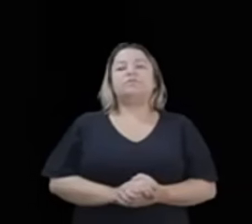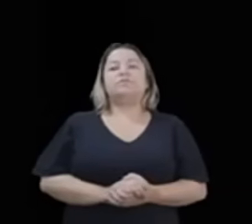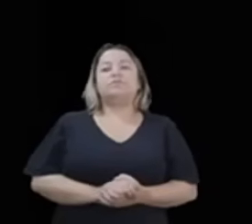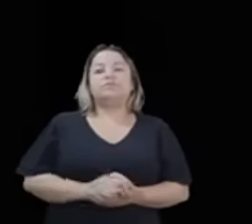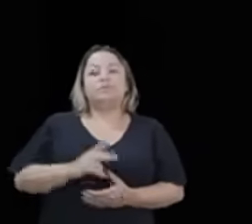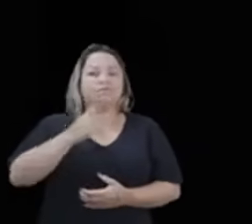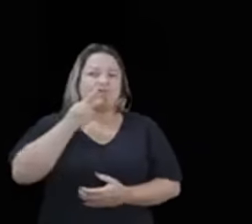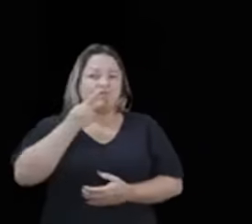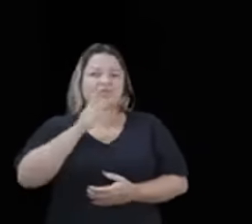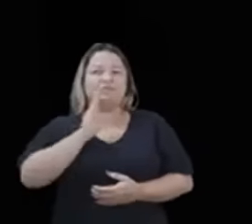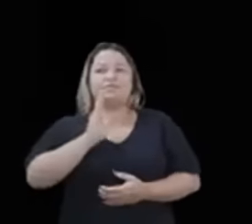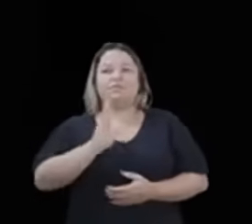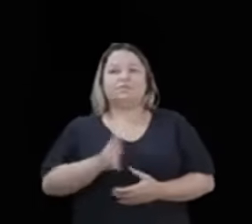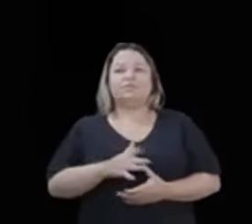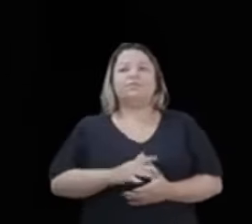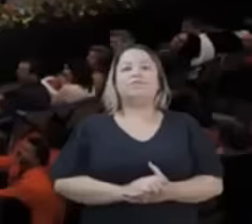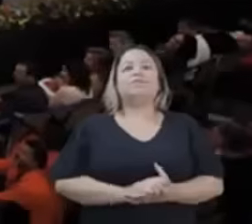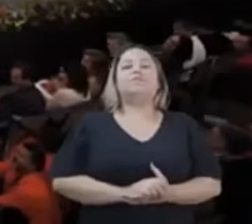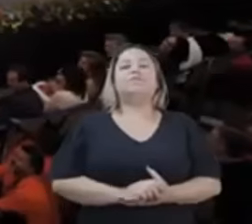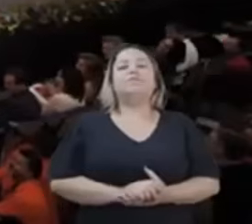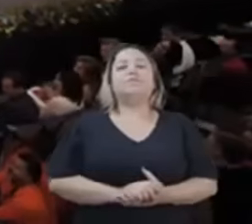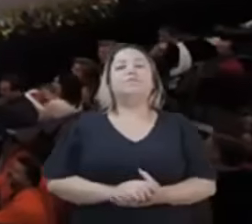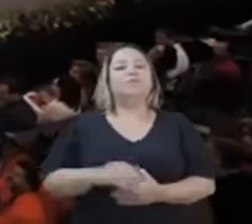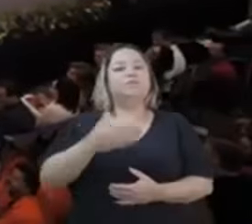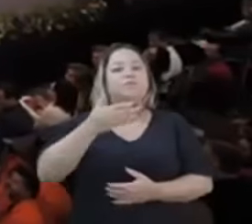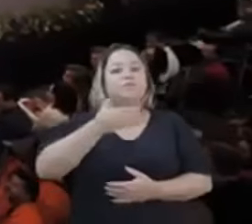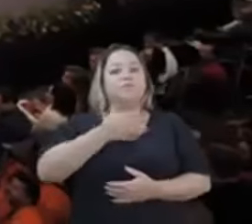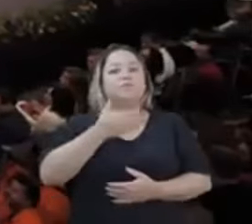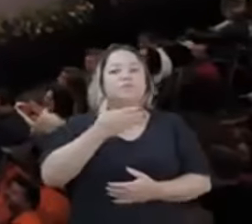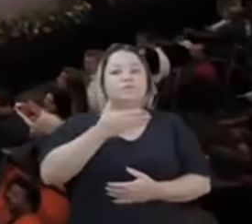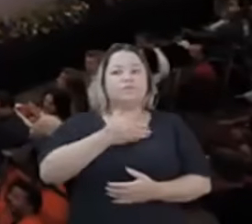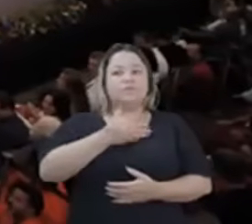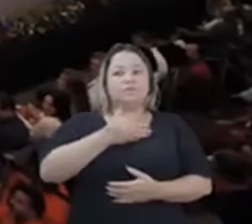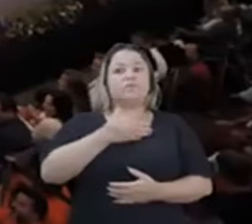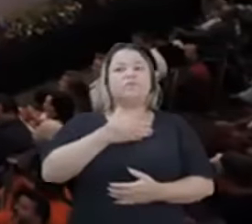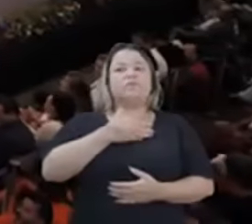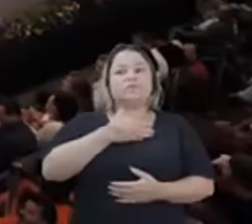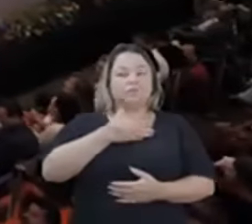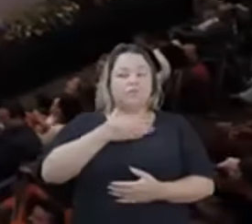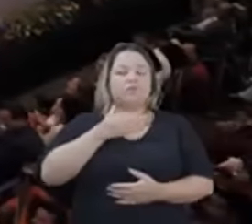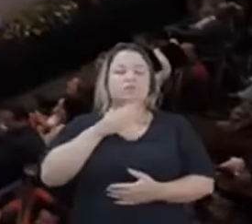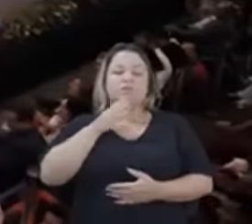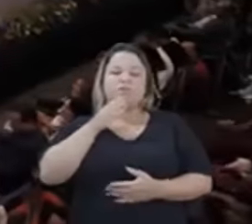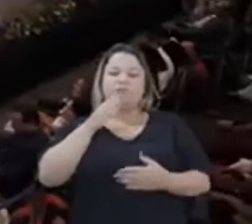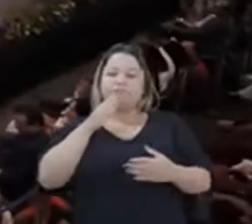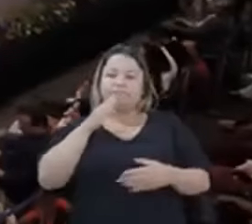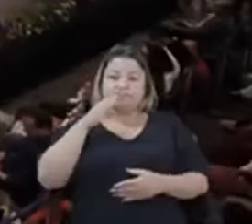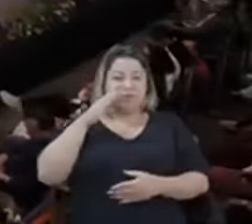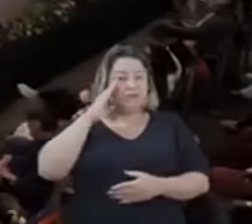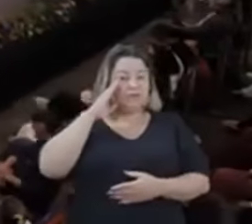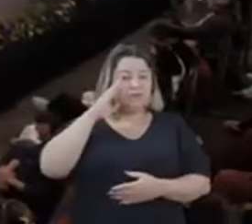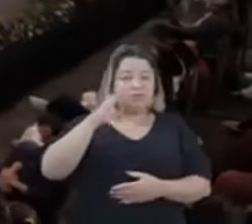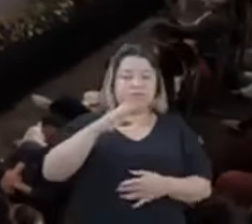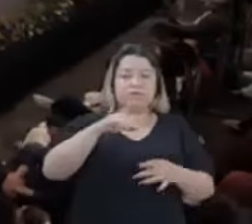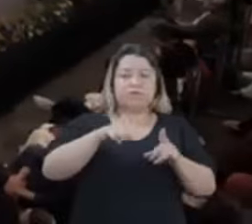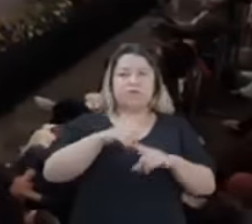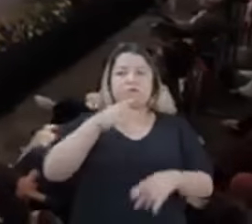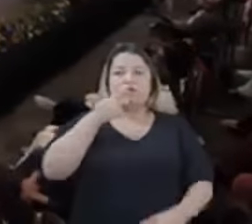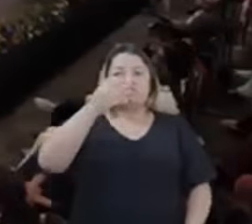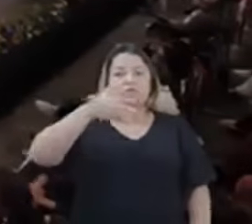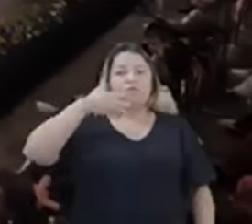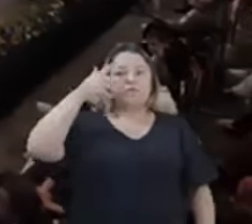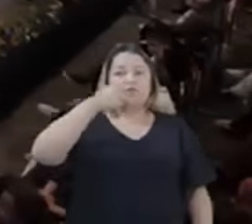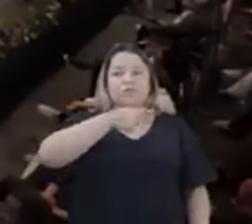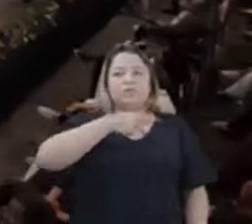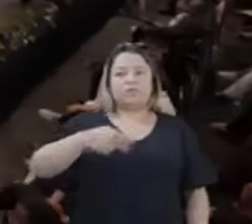Acabei de falar. Companheiras e companheiros, eu vou ser bem objetivo na minha fala, porque a fala mais importante aqui é a do presidente